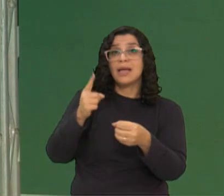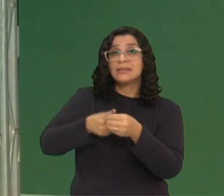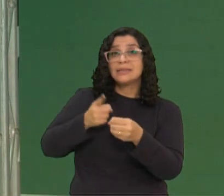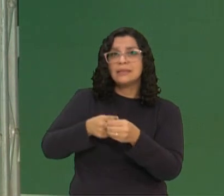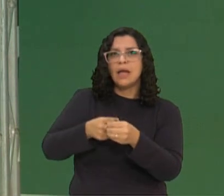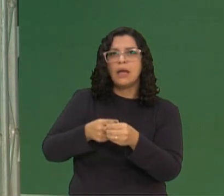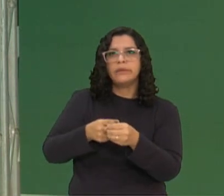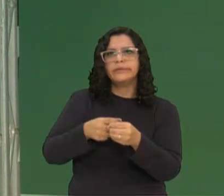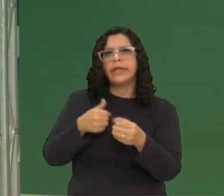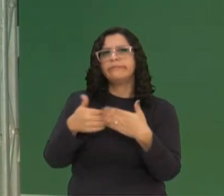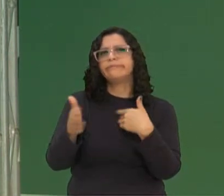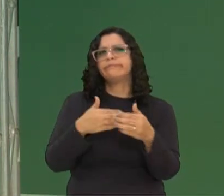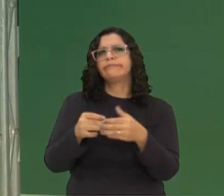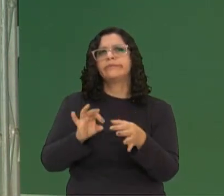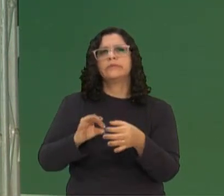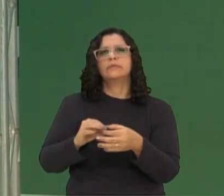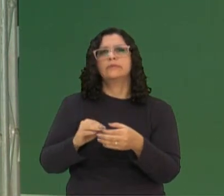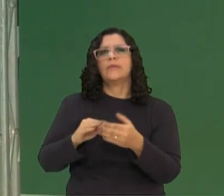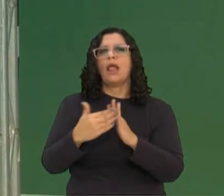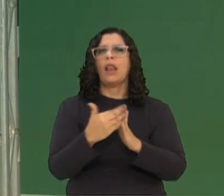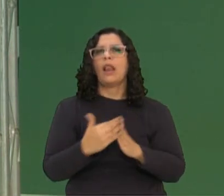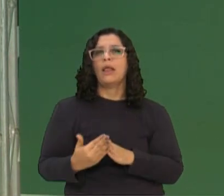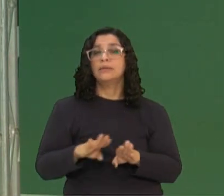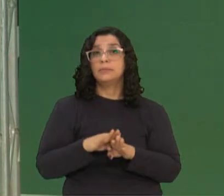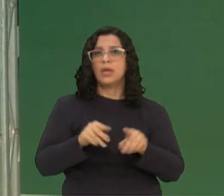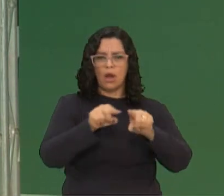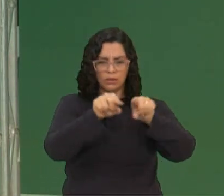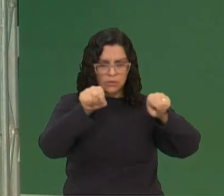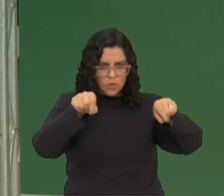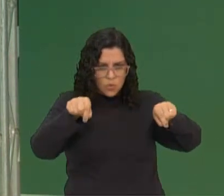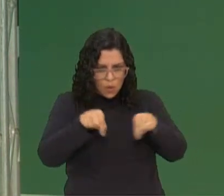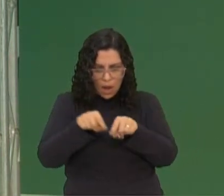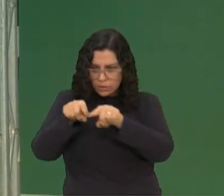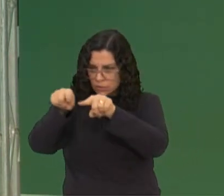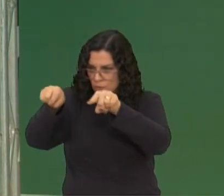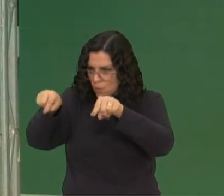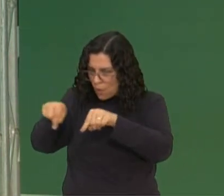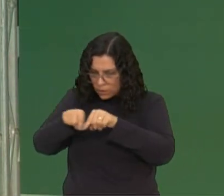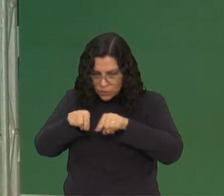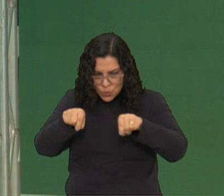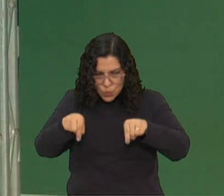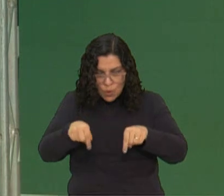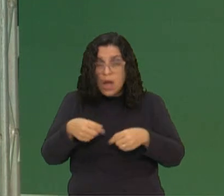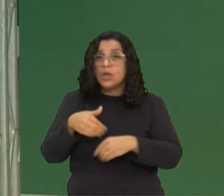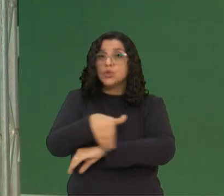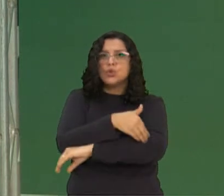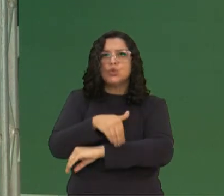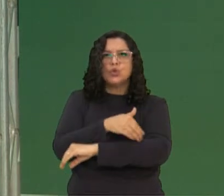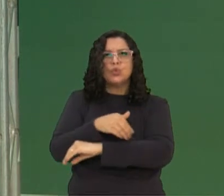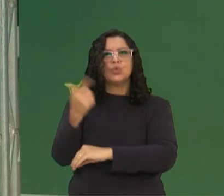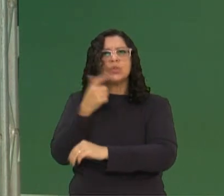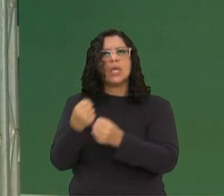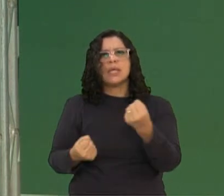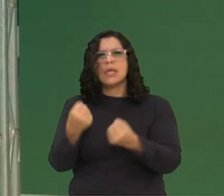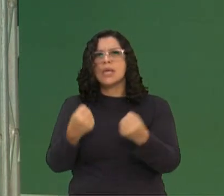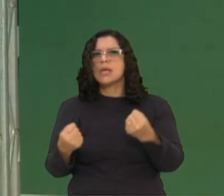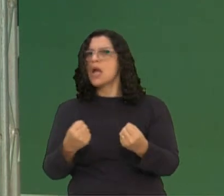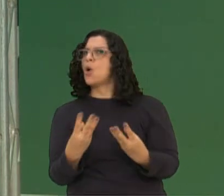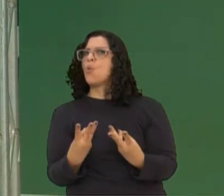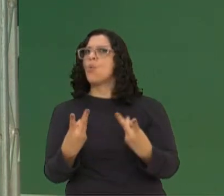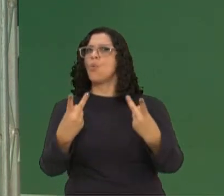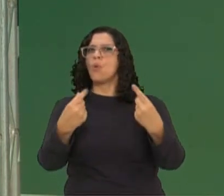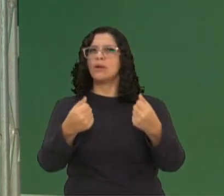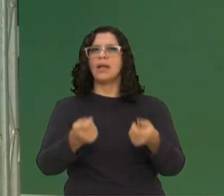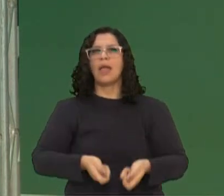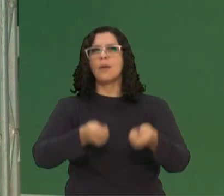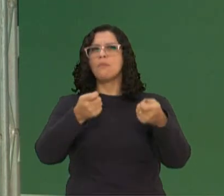muito improvisadas. Ele vai construir quadras quadradas de tamanhos iguais, ruas largas para passagem de carros, carroças